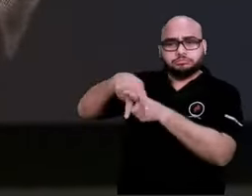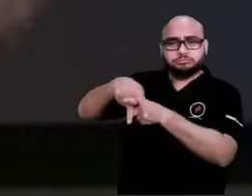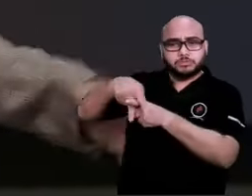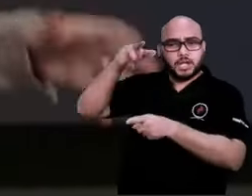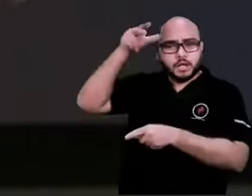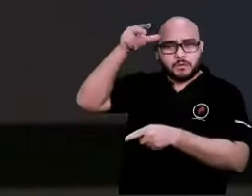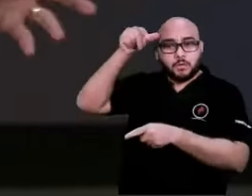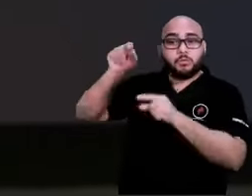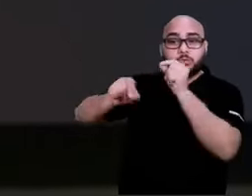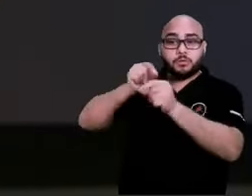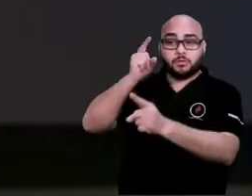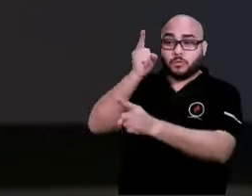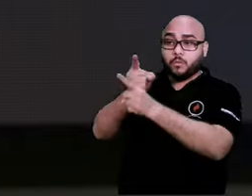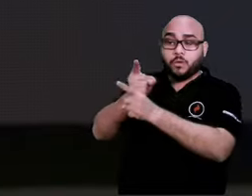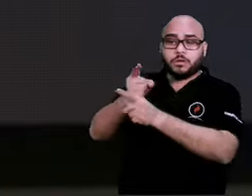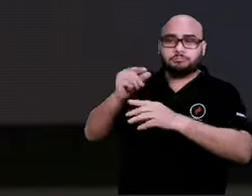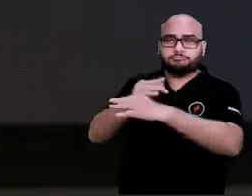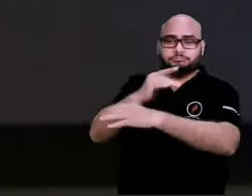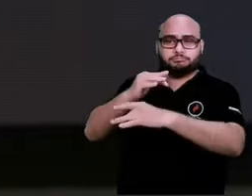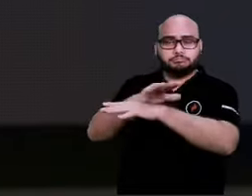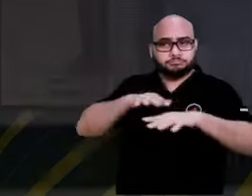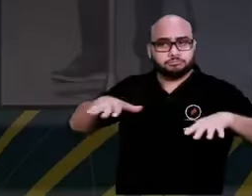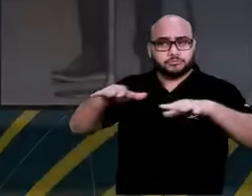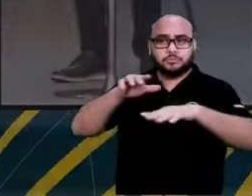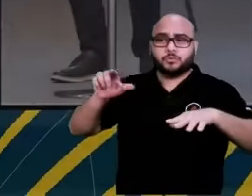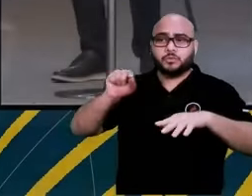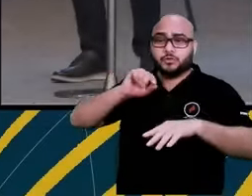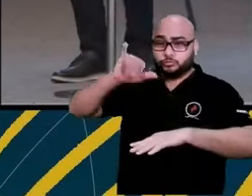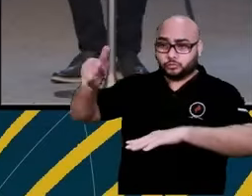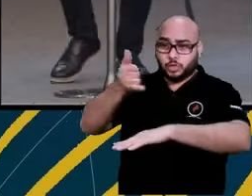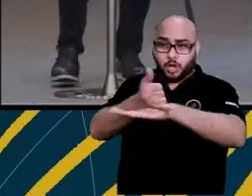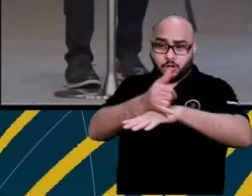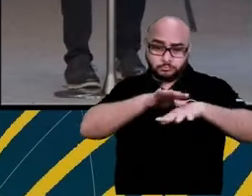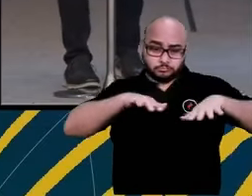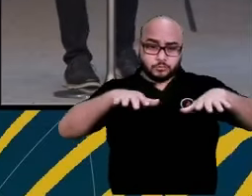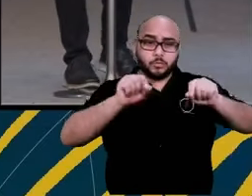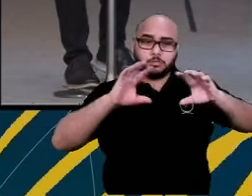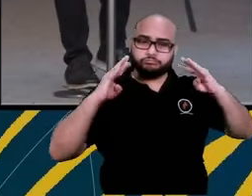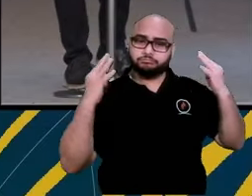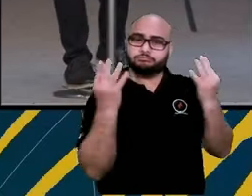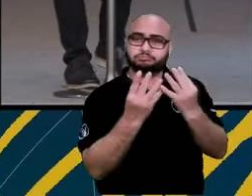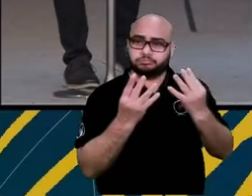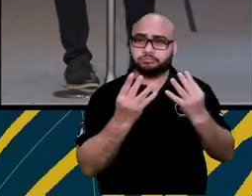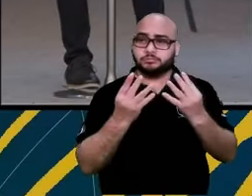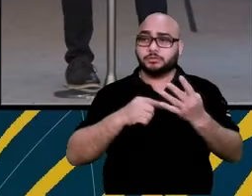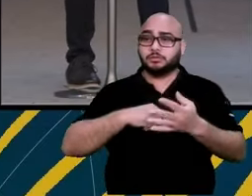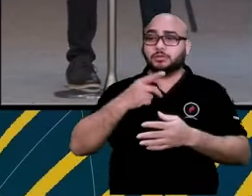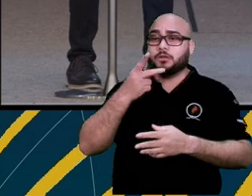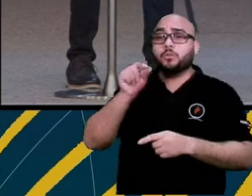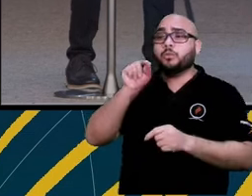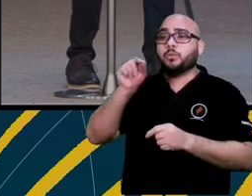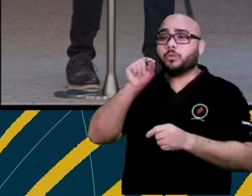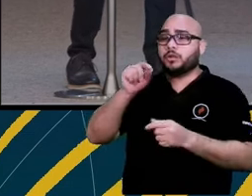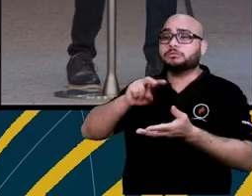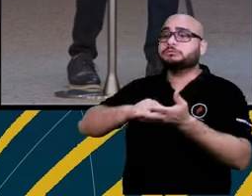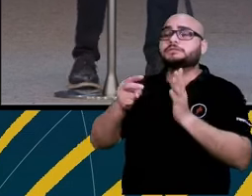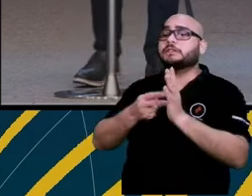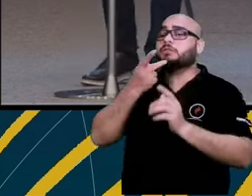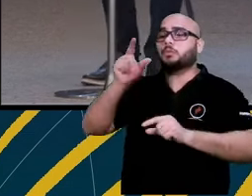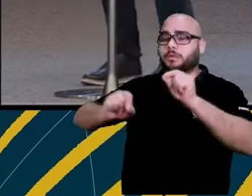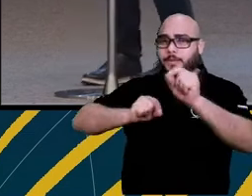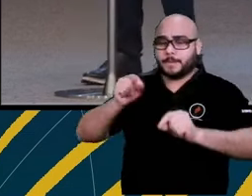cidades fortificadas que Judá tinha. Sabe qual é a mensagem que Sisac está passando